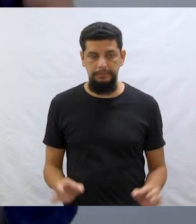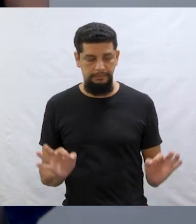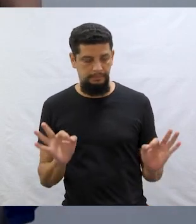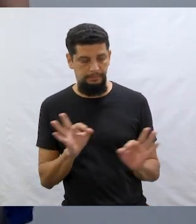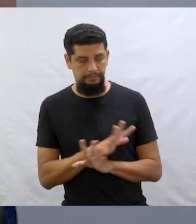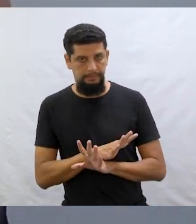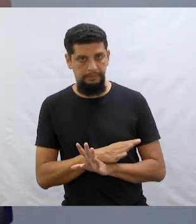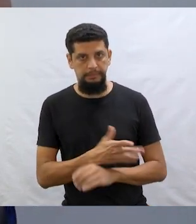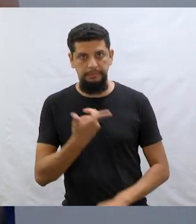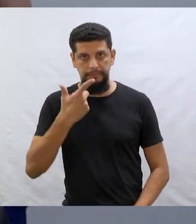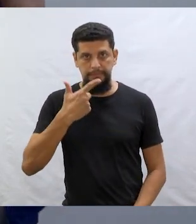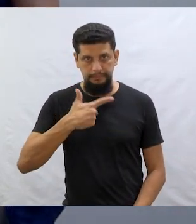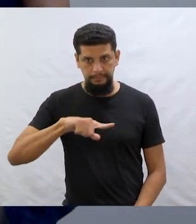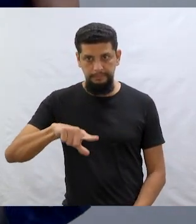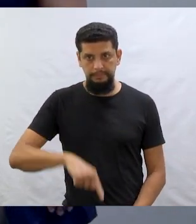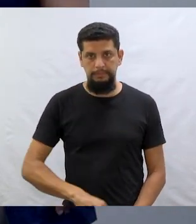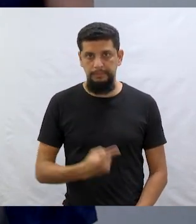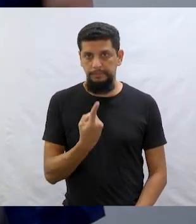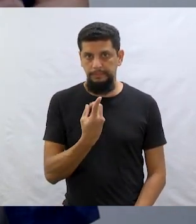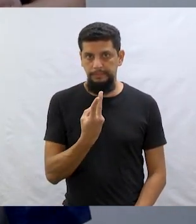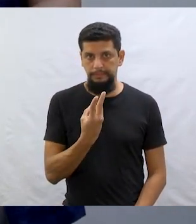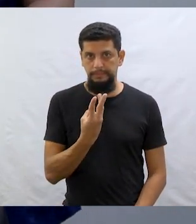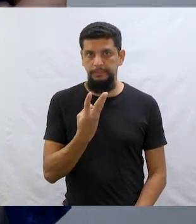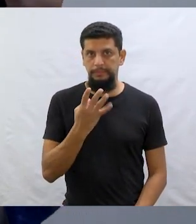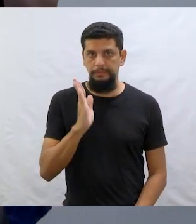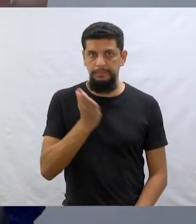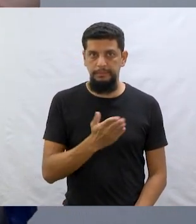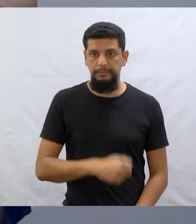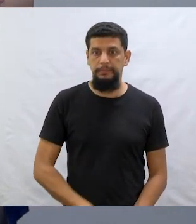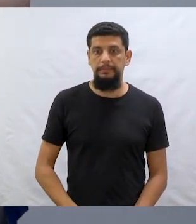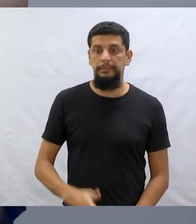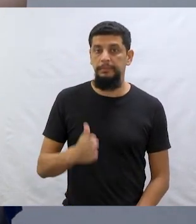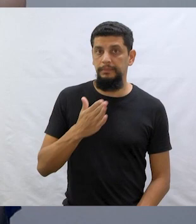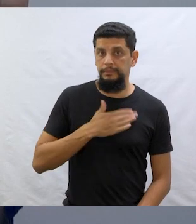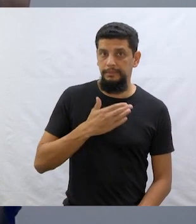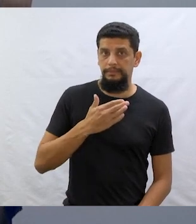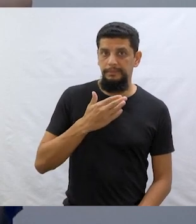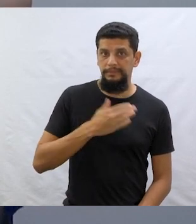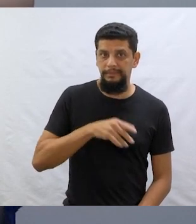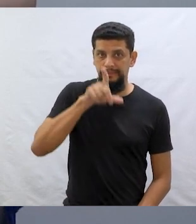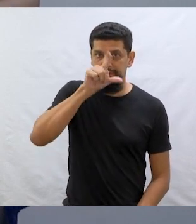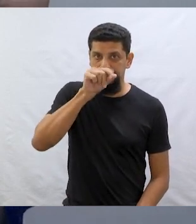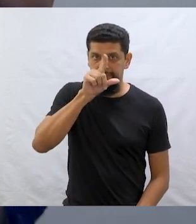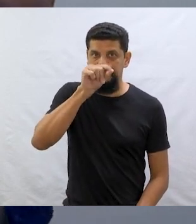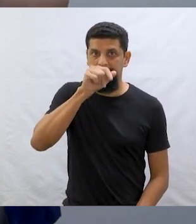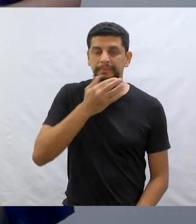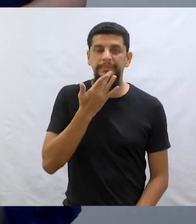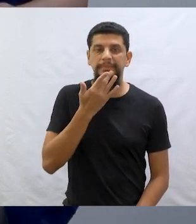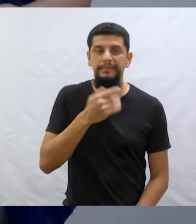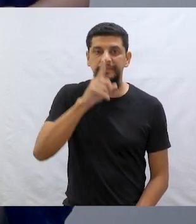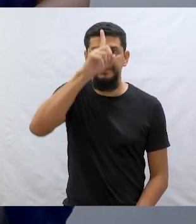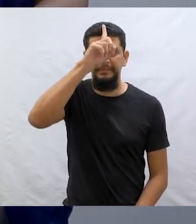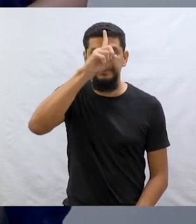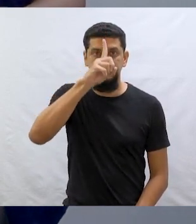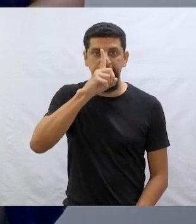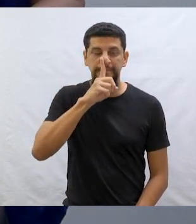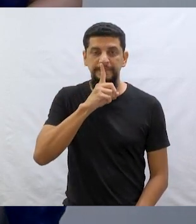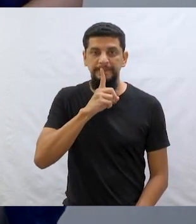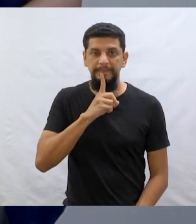Pronto. Então, vamos lá. Um, dois, três. Meu pintinho